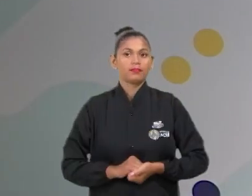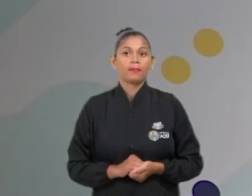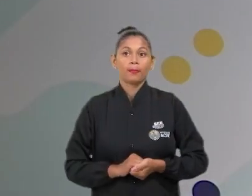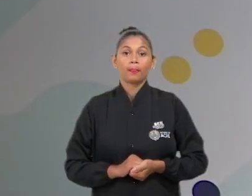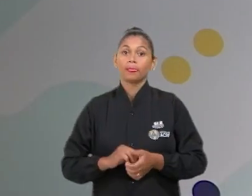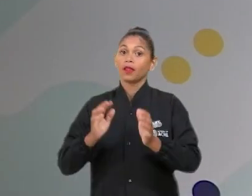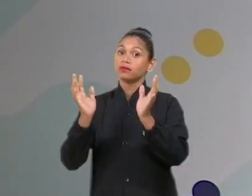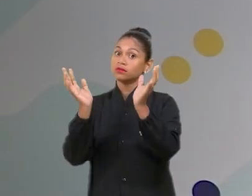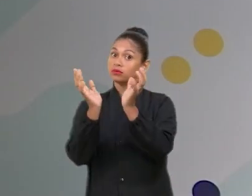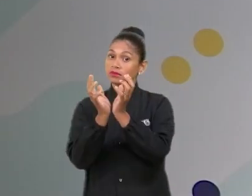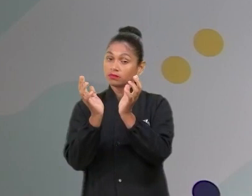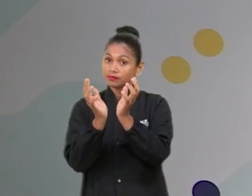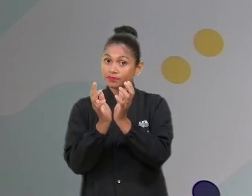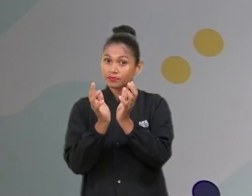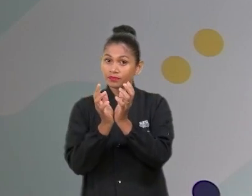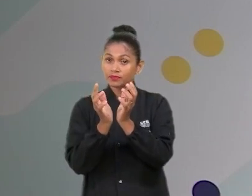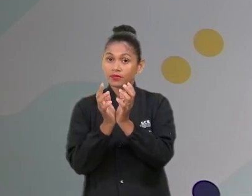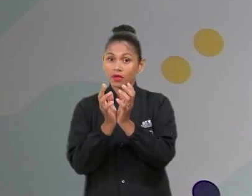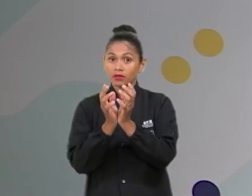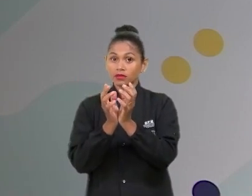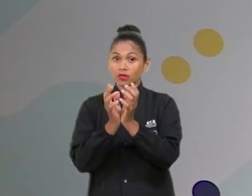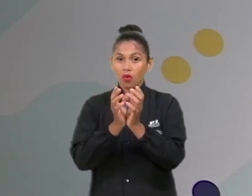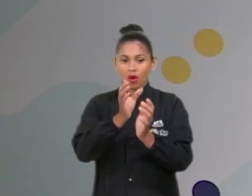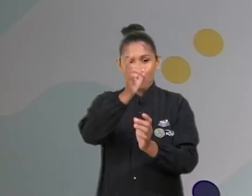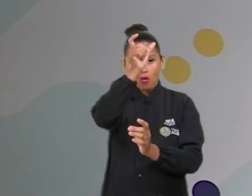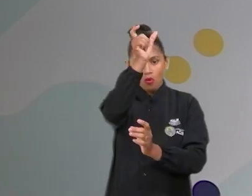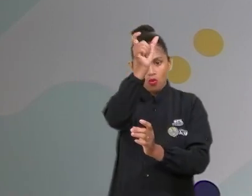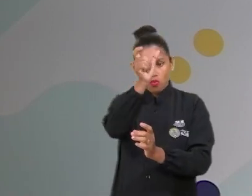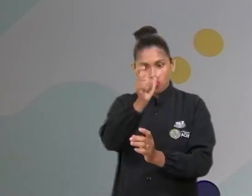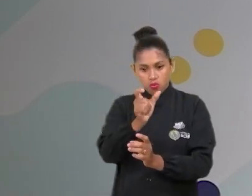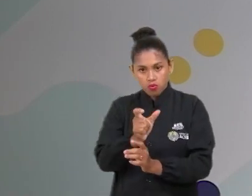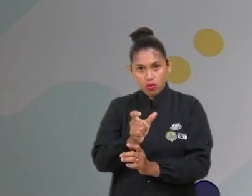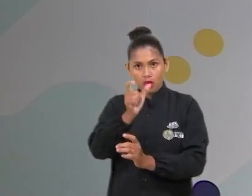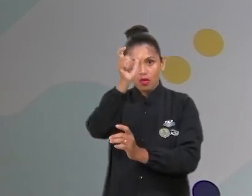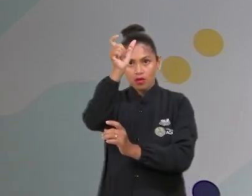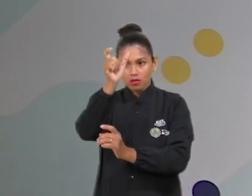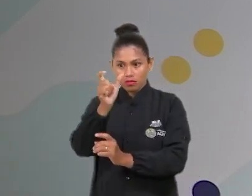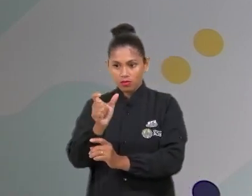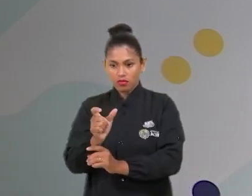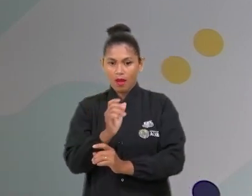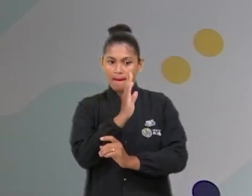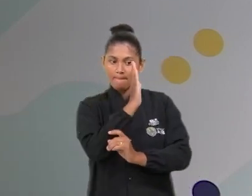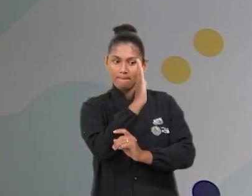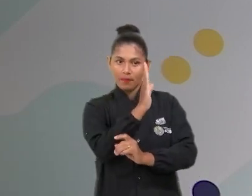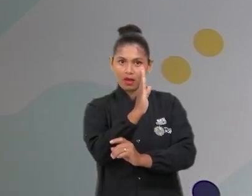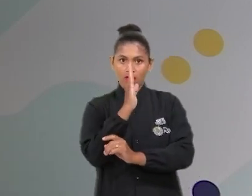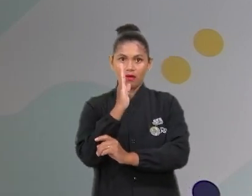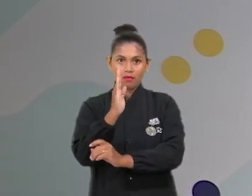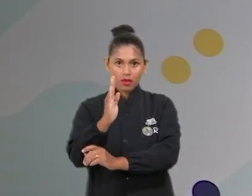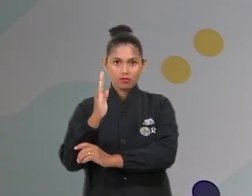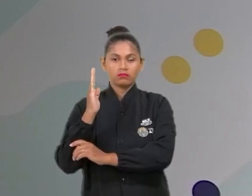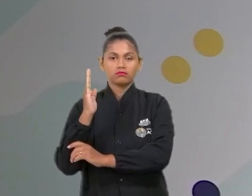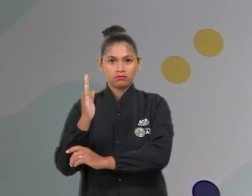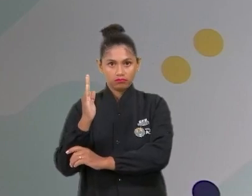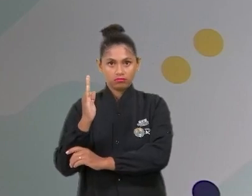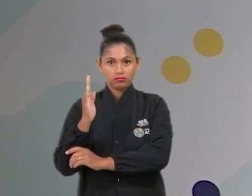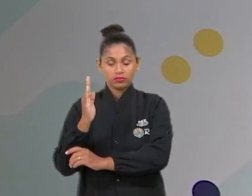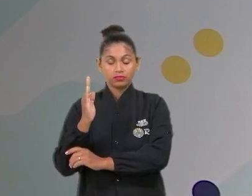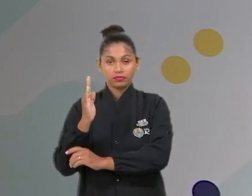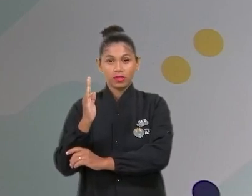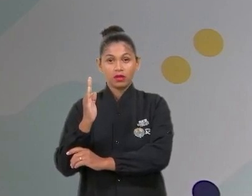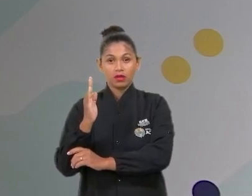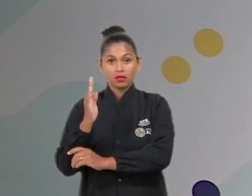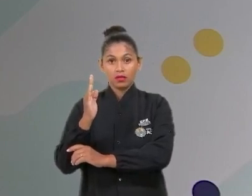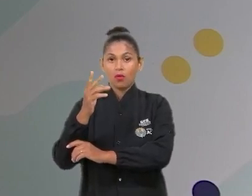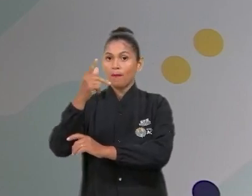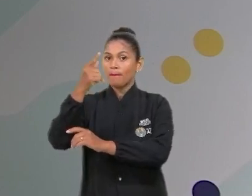grupos, eles estão em colunas. Já os períodos, eles estão propostos em linhas na